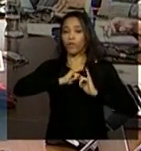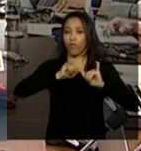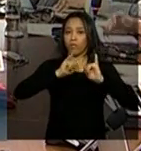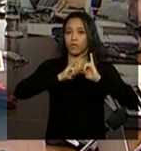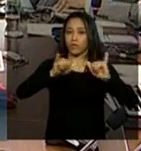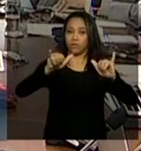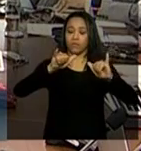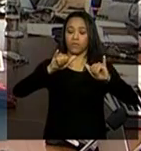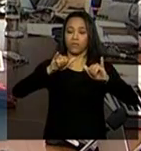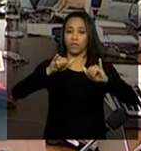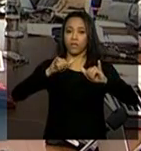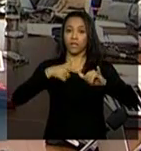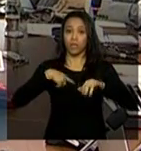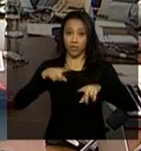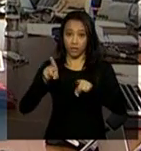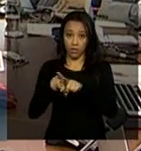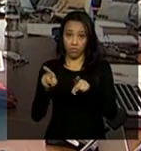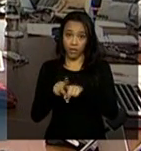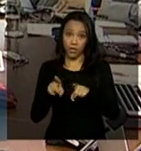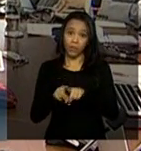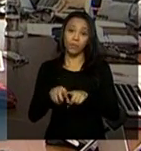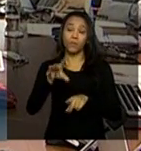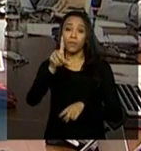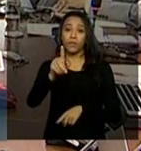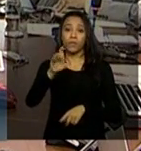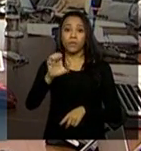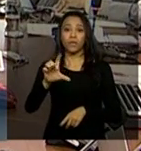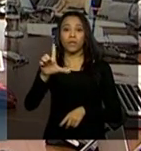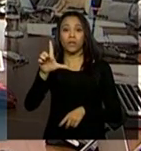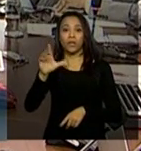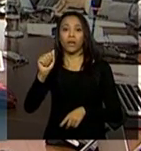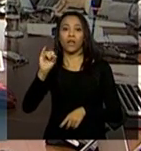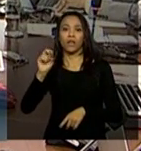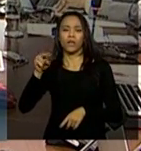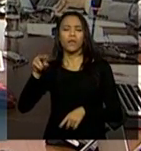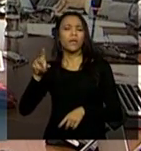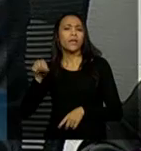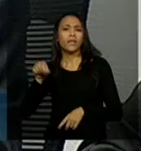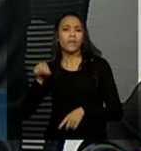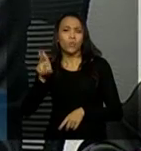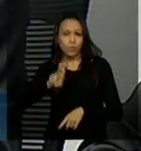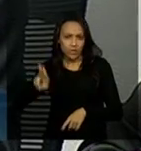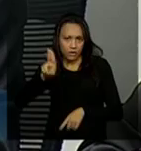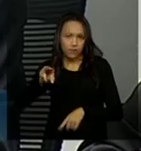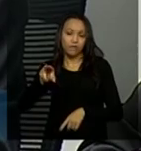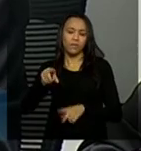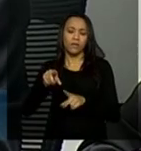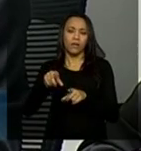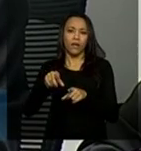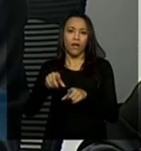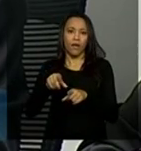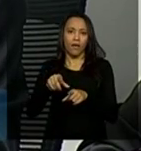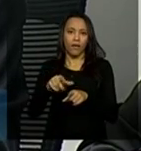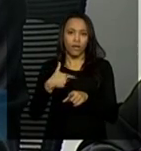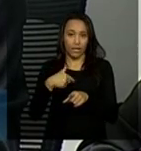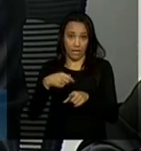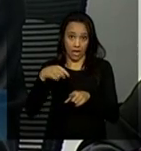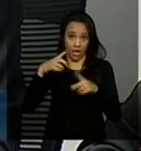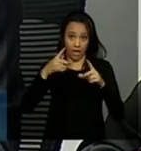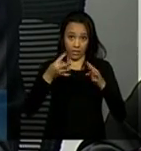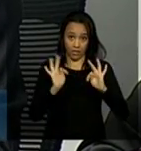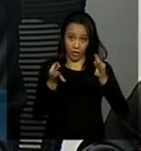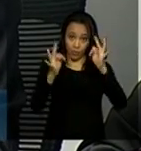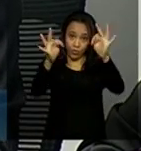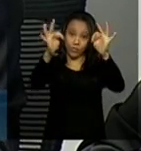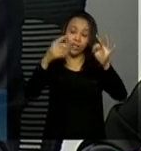só em relação ao delay ainda, né, para dizer que na medida que a tecnologia, a defasagem que a